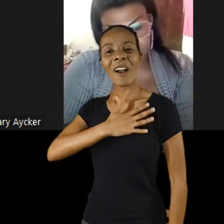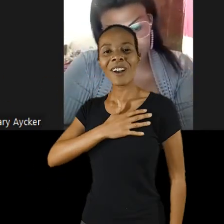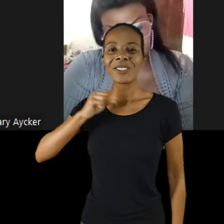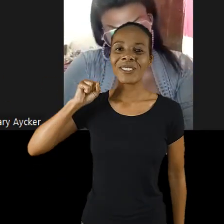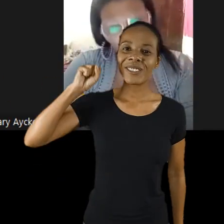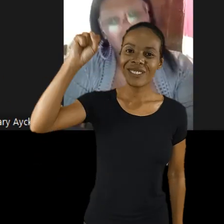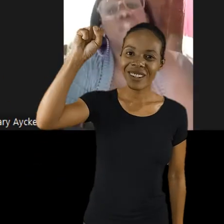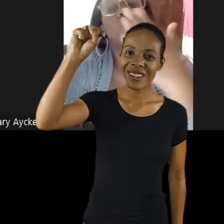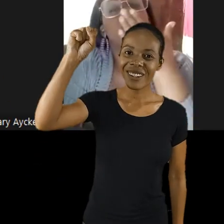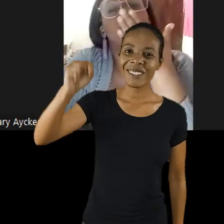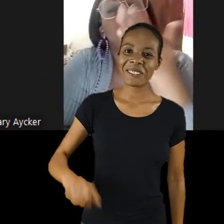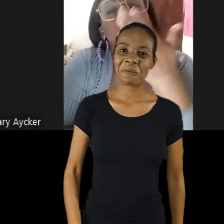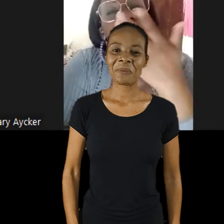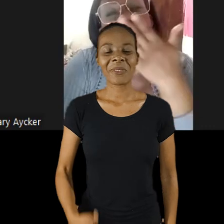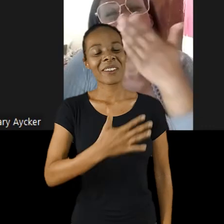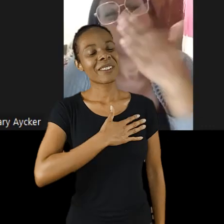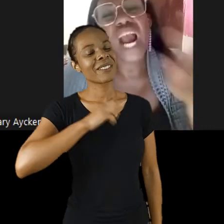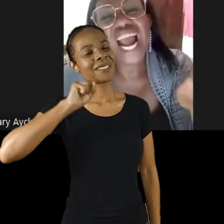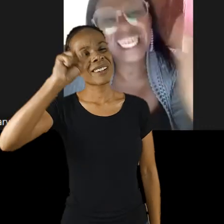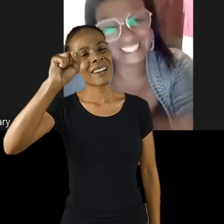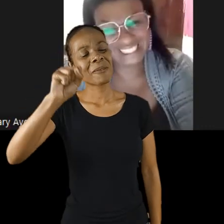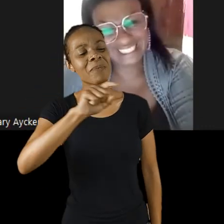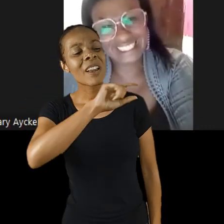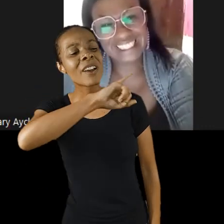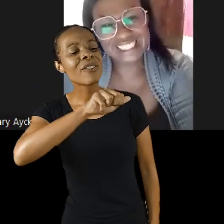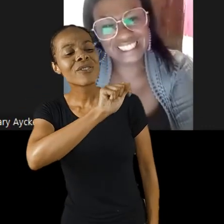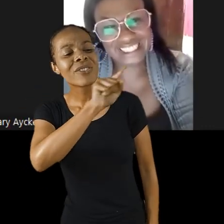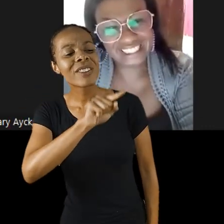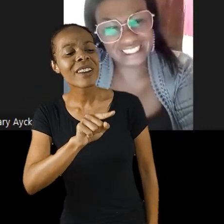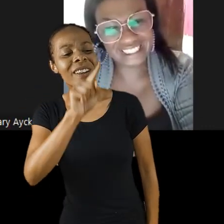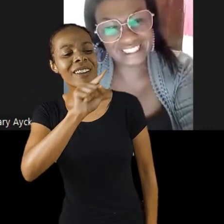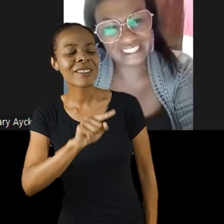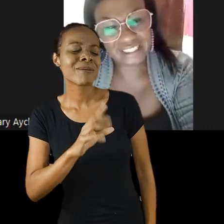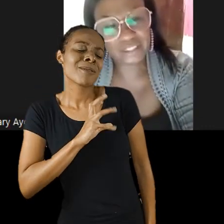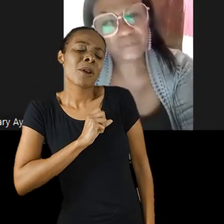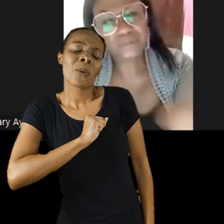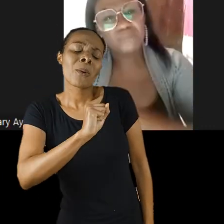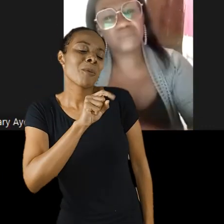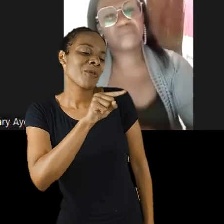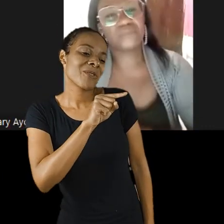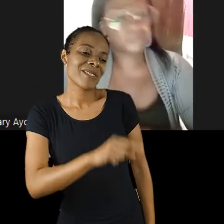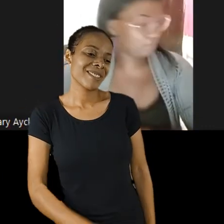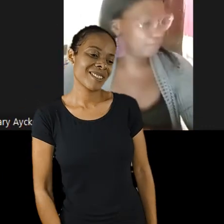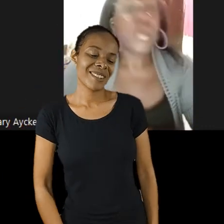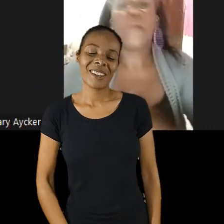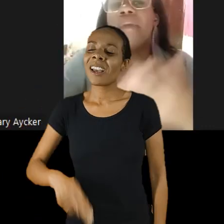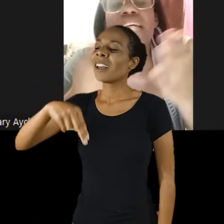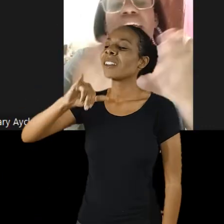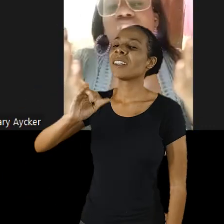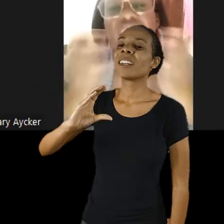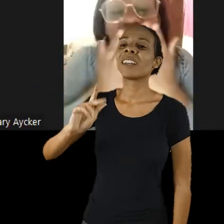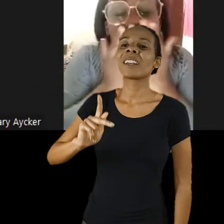Axé. Ai, Jess, te amo. Te amo, amor. Te amo, beijos. Nícari, te amo, tá?